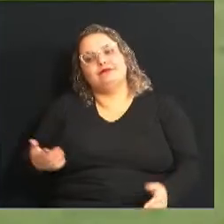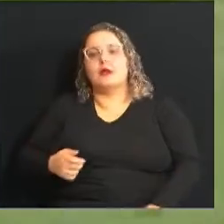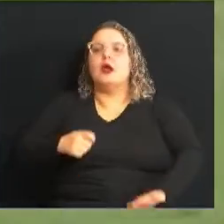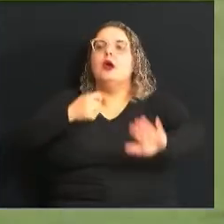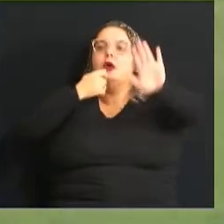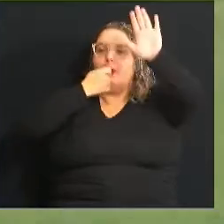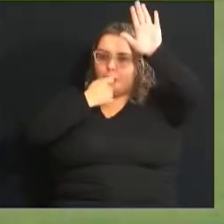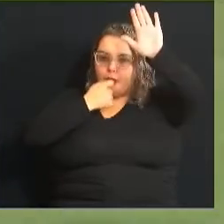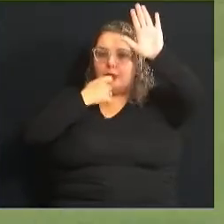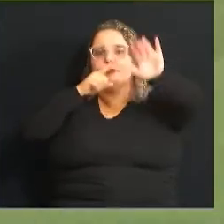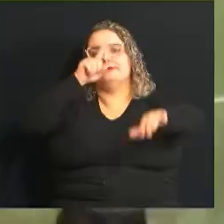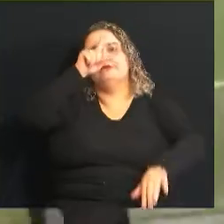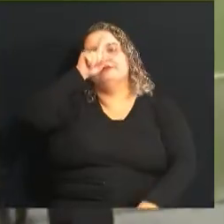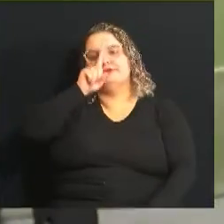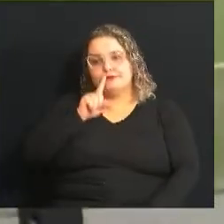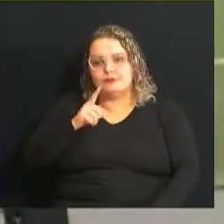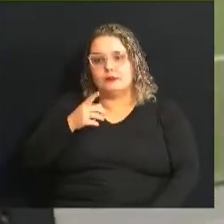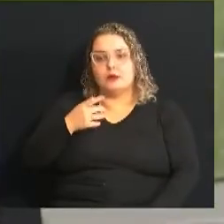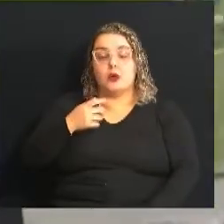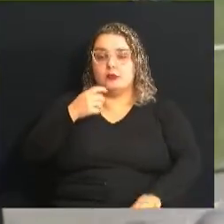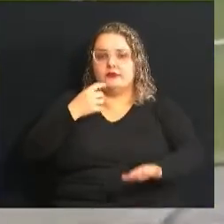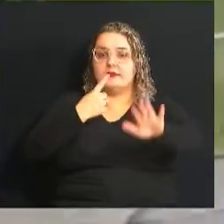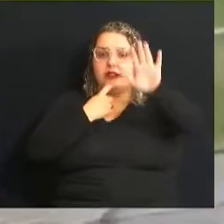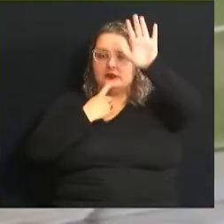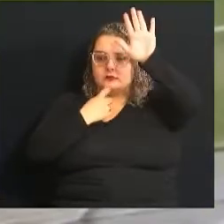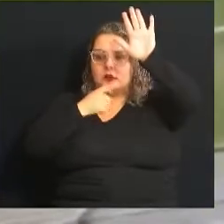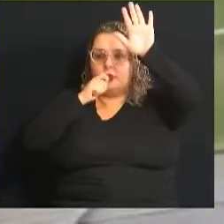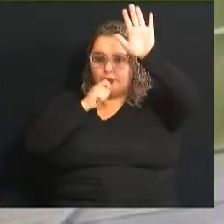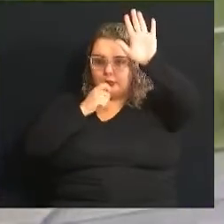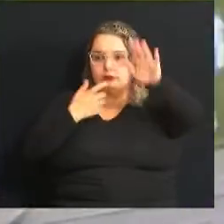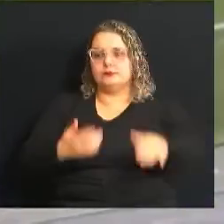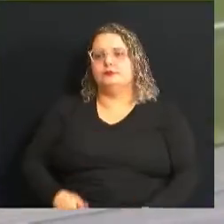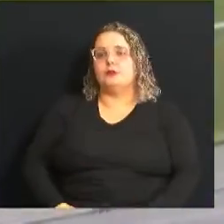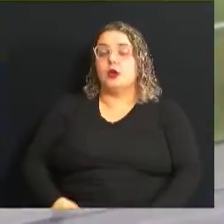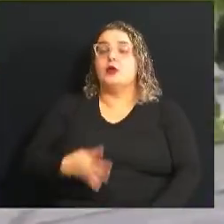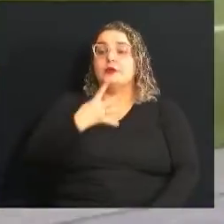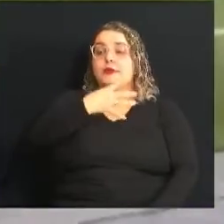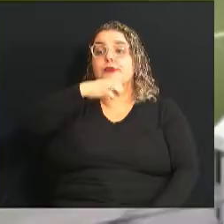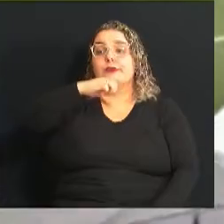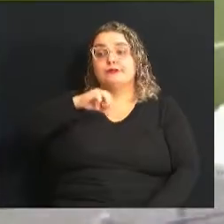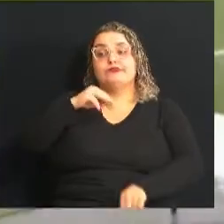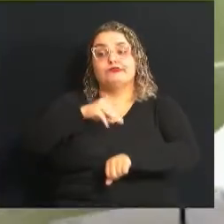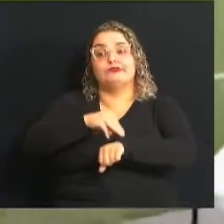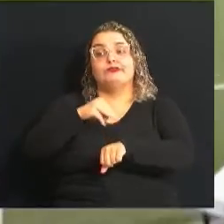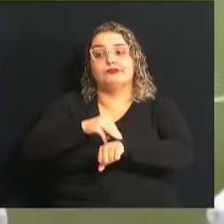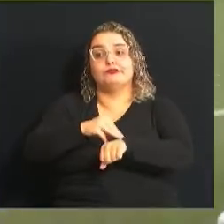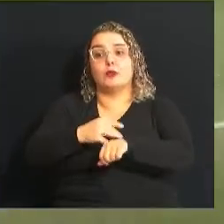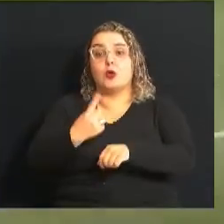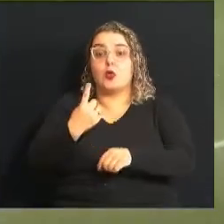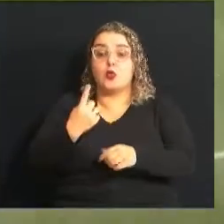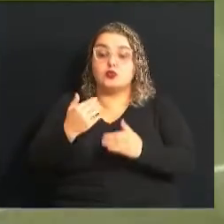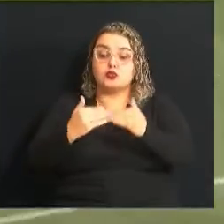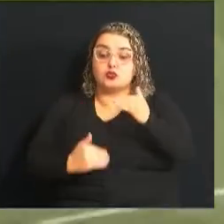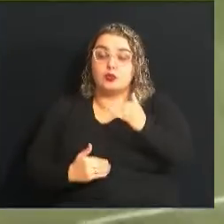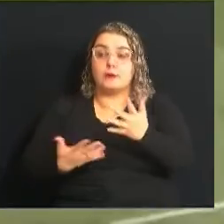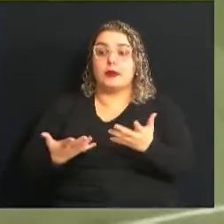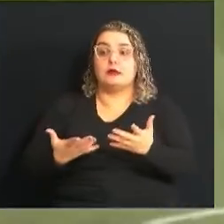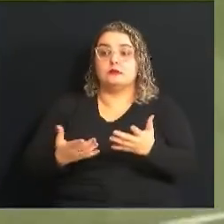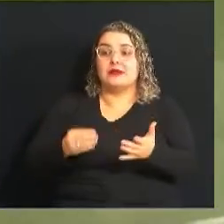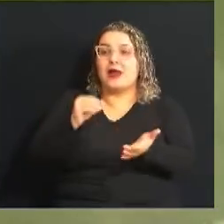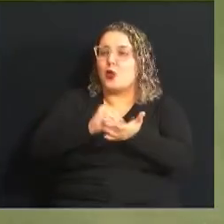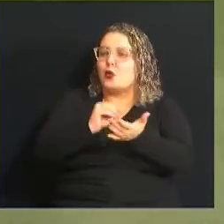vermelho direto. Mesmo com 1 a menos, aos 49 minutos, na última oportunidade do